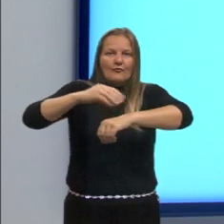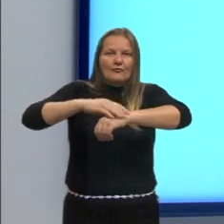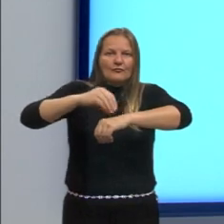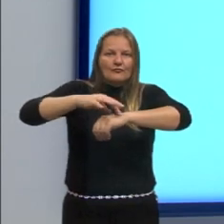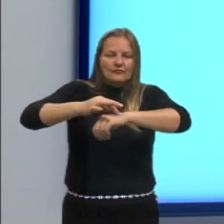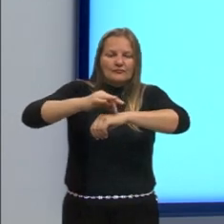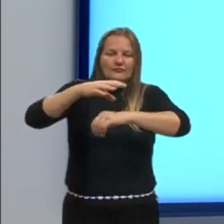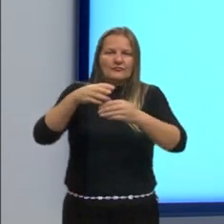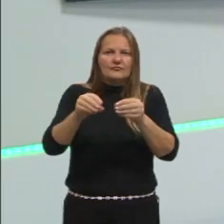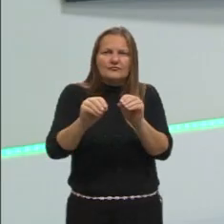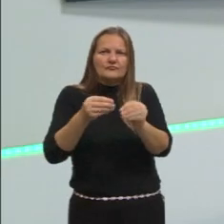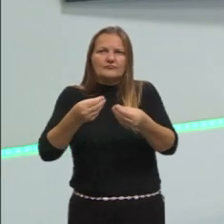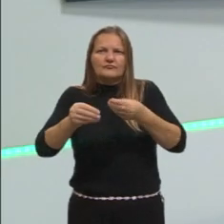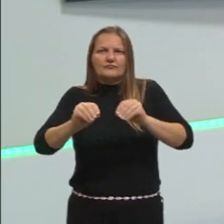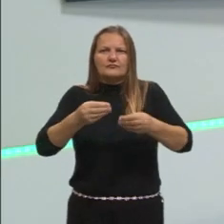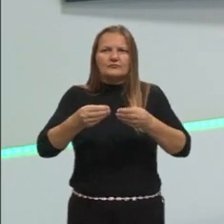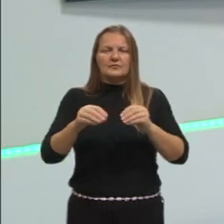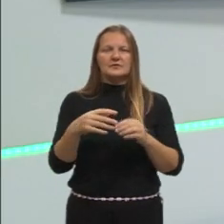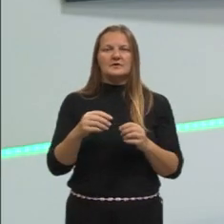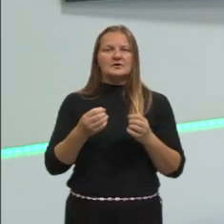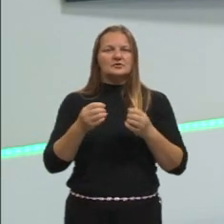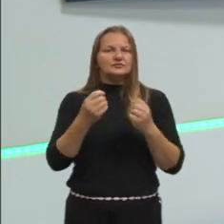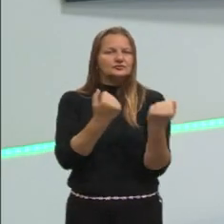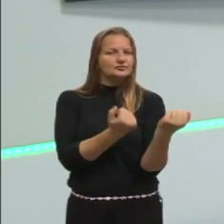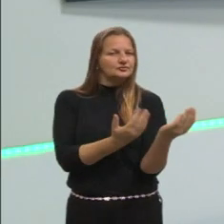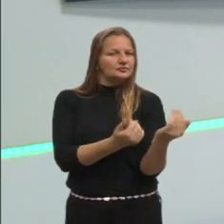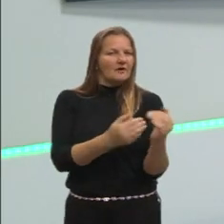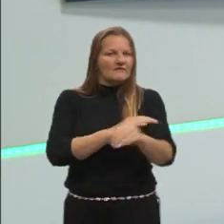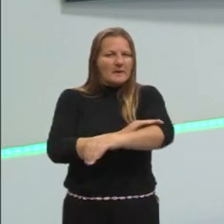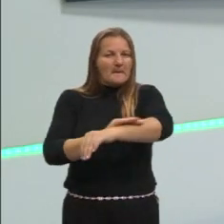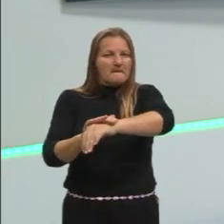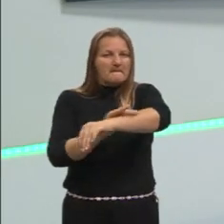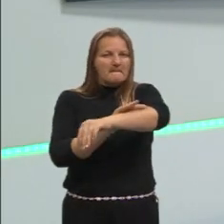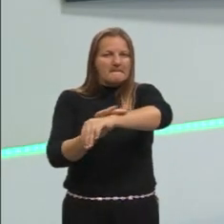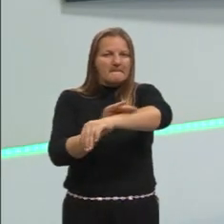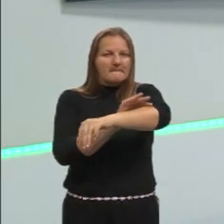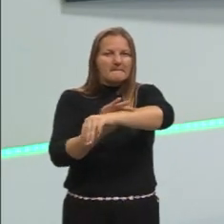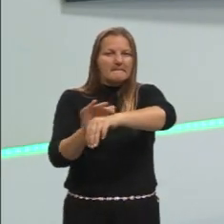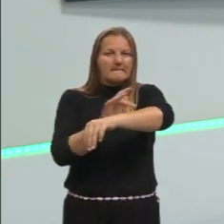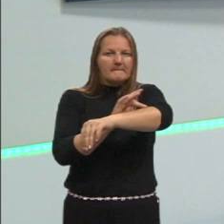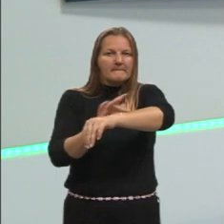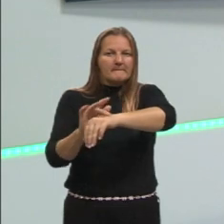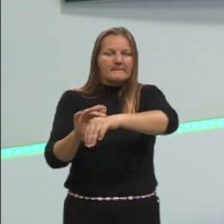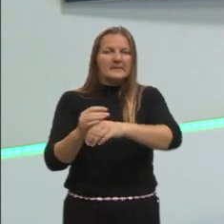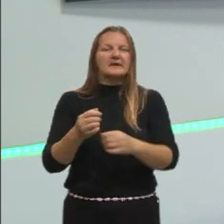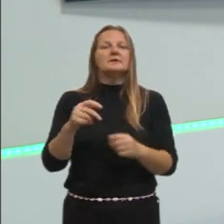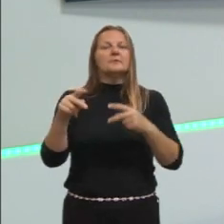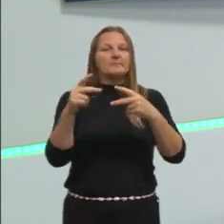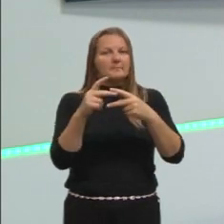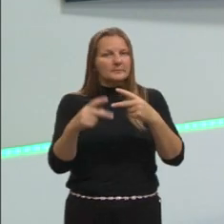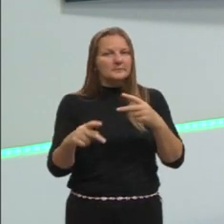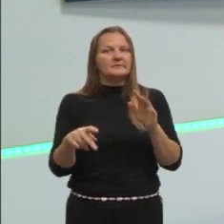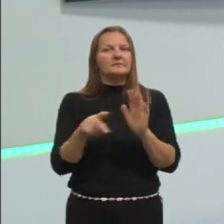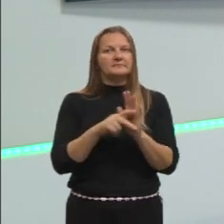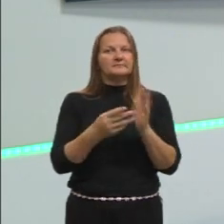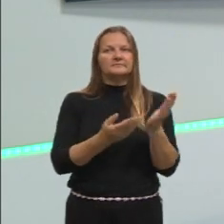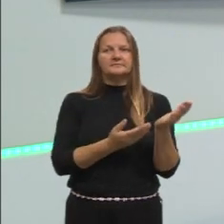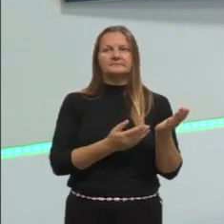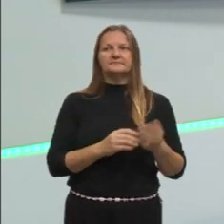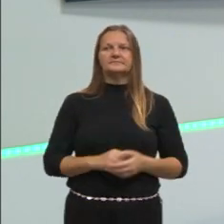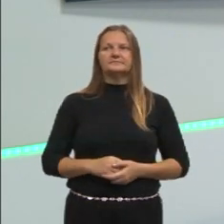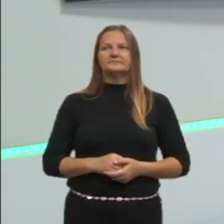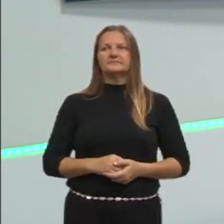elasticidade para ter uma aparência mais jovem manter a aparência jovial Então ela é uma proteína de